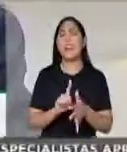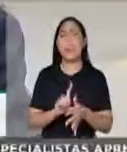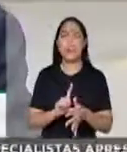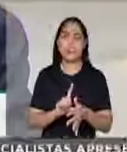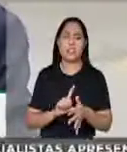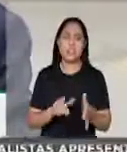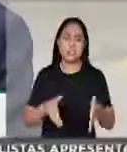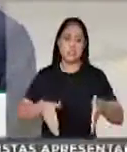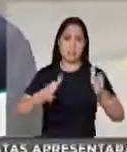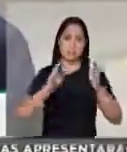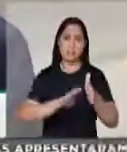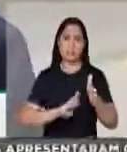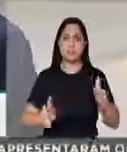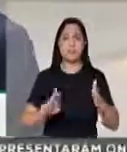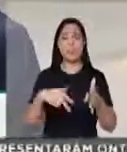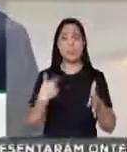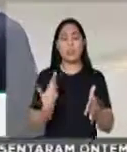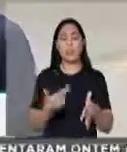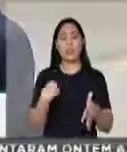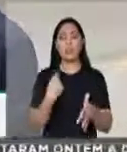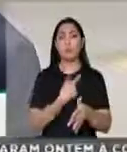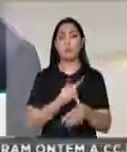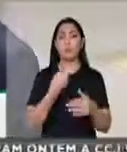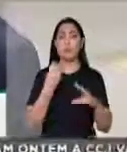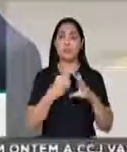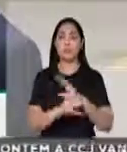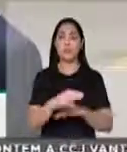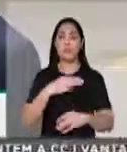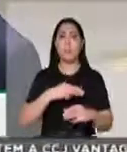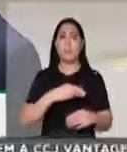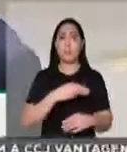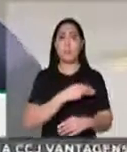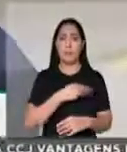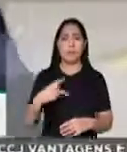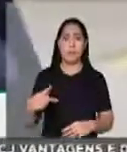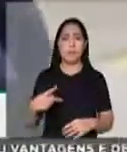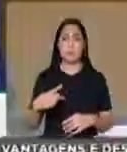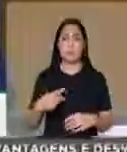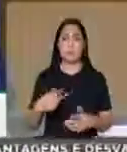rodovia. Portanto, nós encaminhamos esse assunto para o Ministério Público por uma questão de...